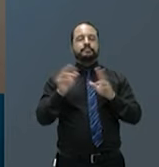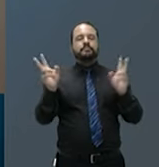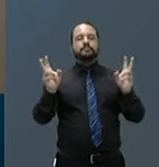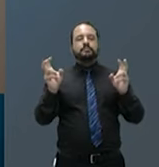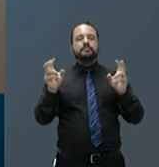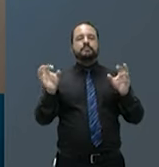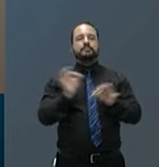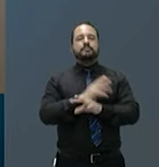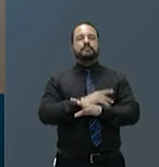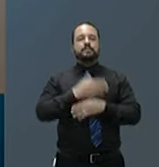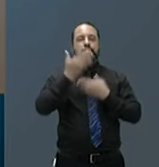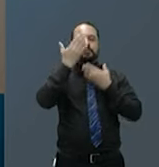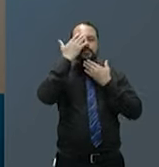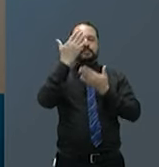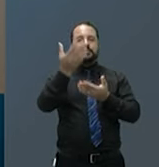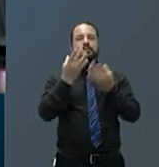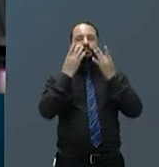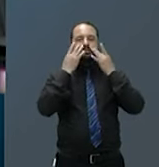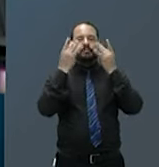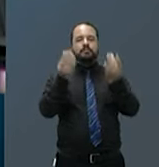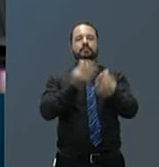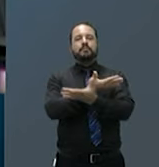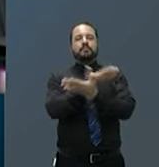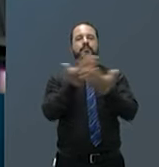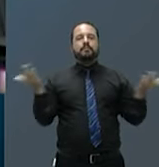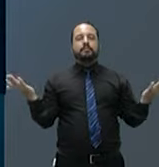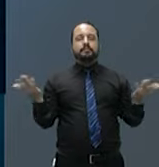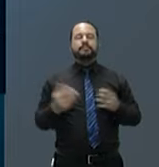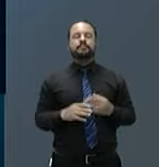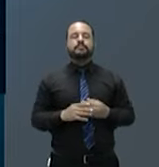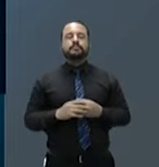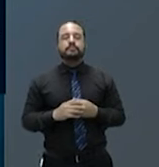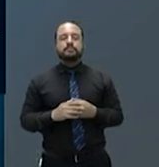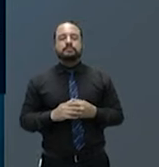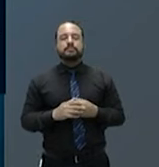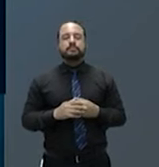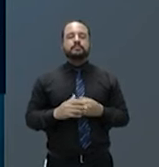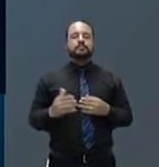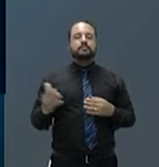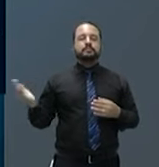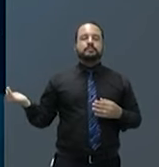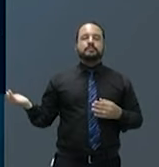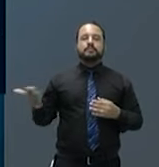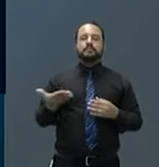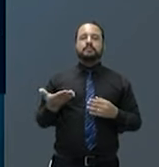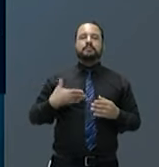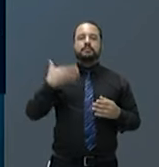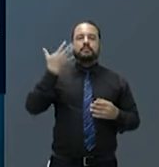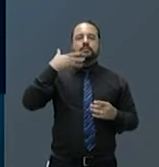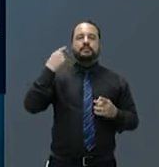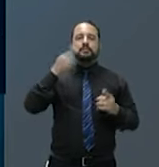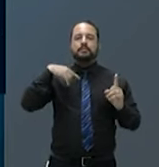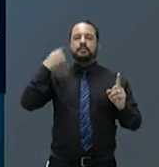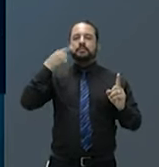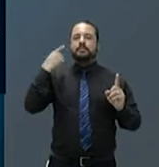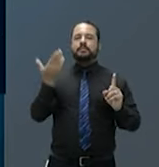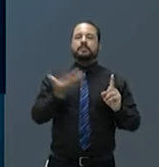Muito obrigada pela atenção. Muito obrigada, doutora. Passo agora, então, a palavra à doutora Gabriela